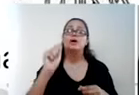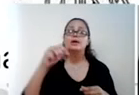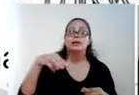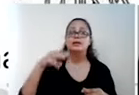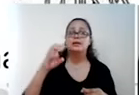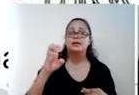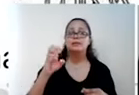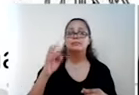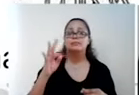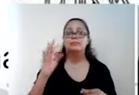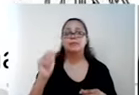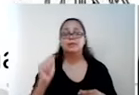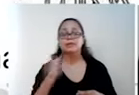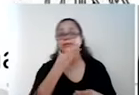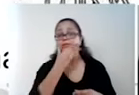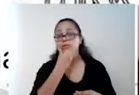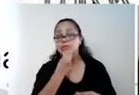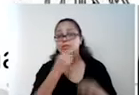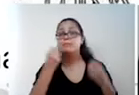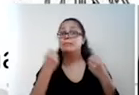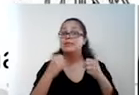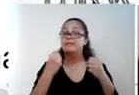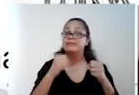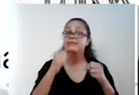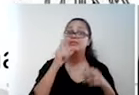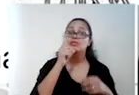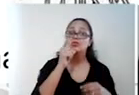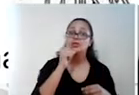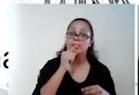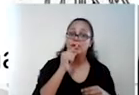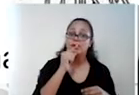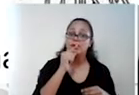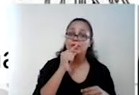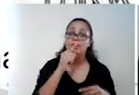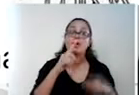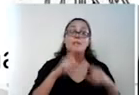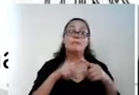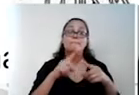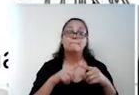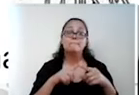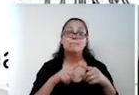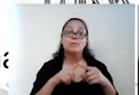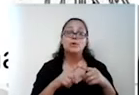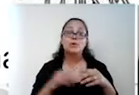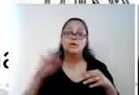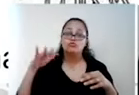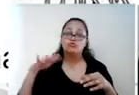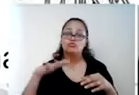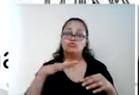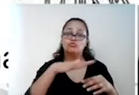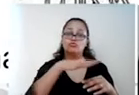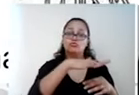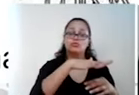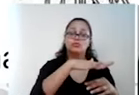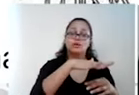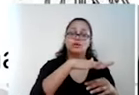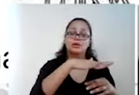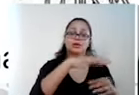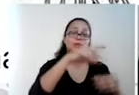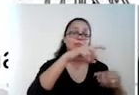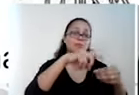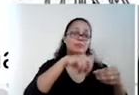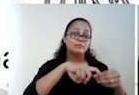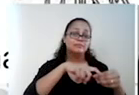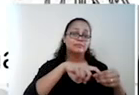oosfera, o gameta feminino, precisa de água, porque literalmente ele nada em direção à célula sexual feminina para fecundar ela, para